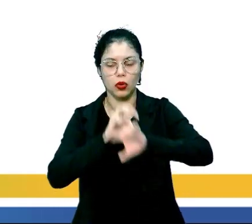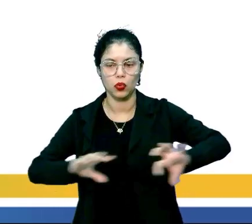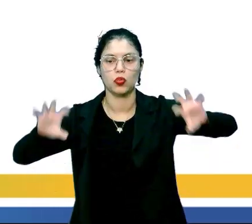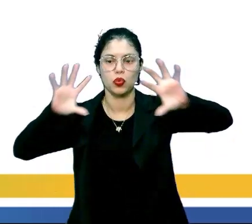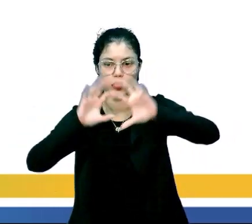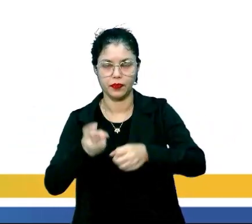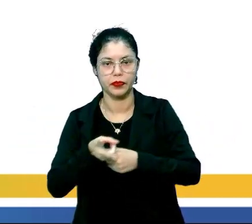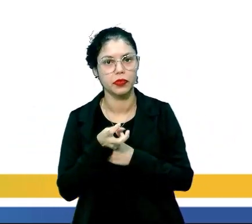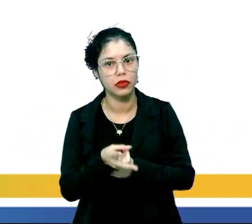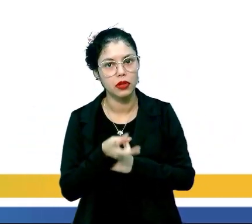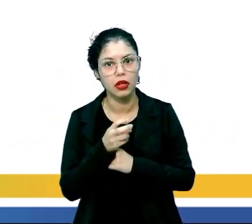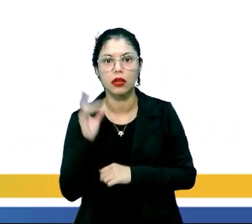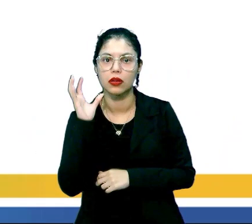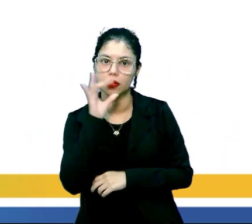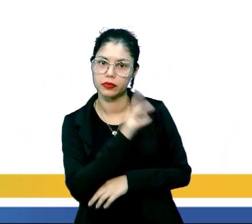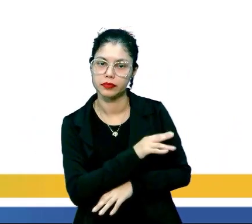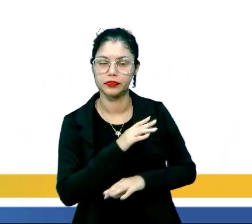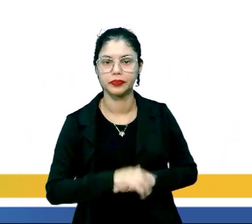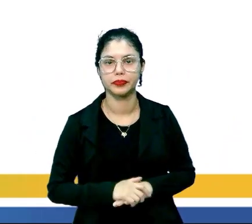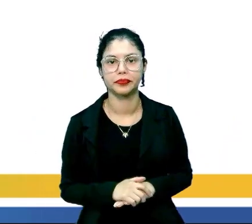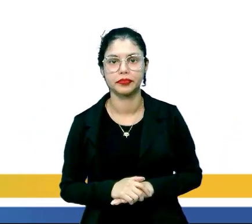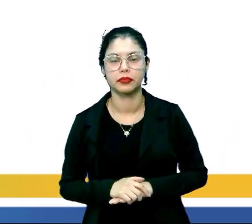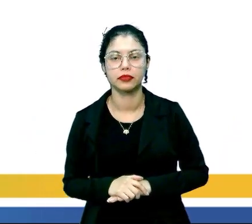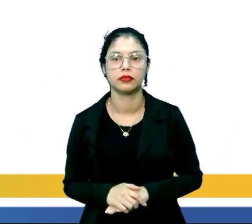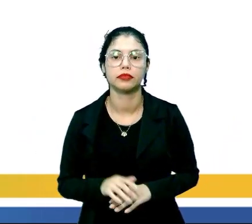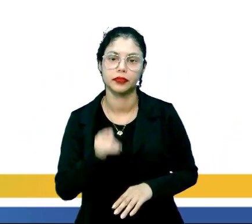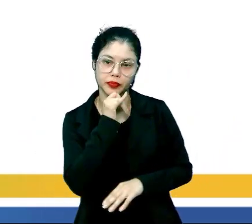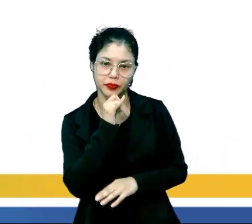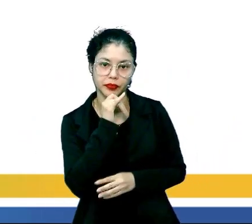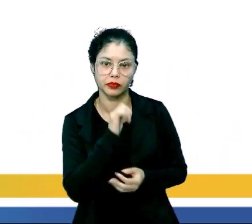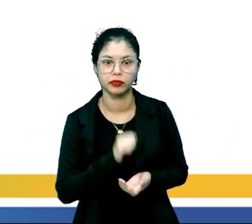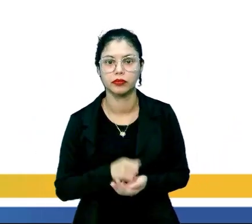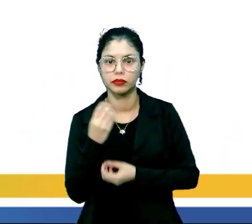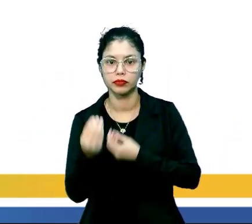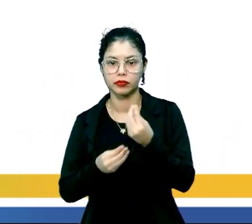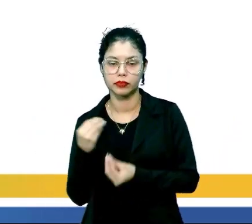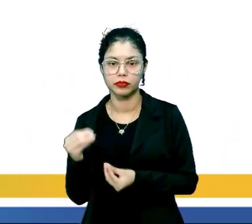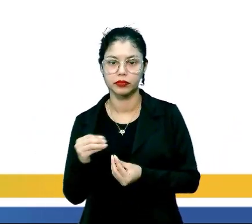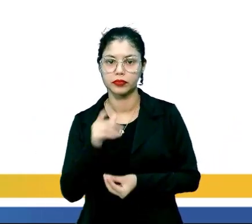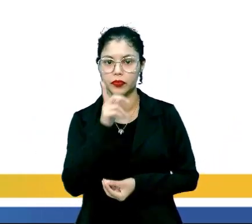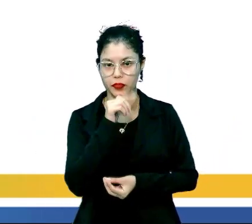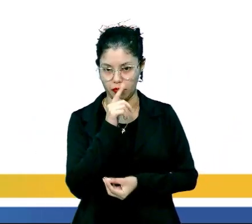entrar em ebulição, precisa absorver calor. Por exemplo, como